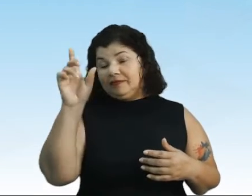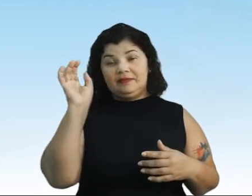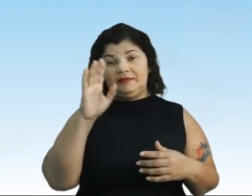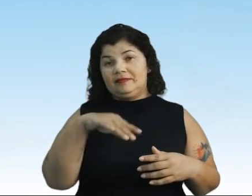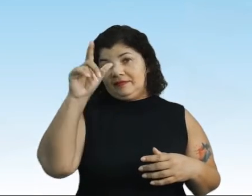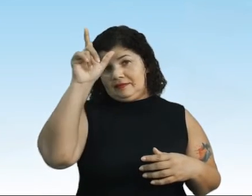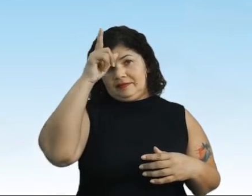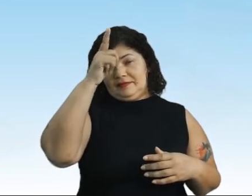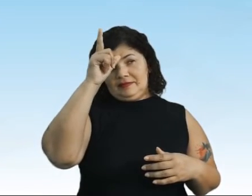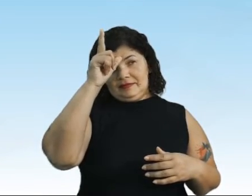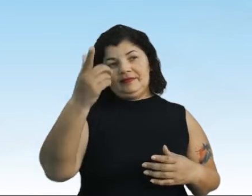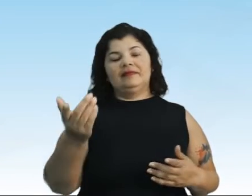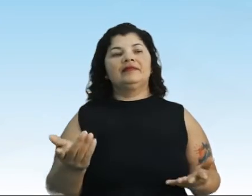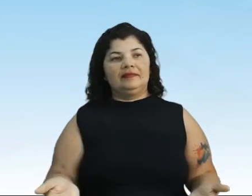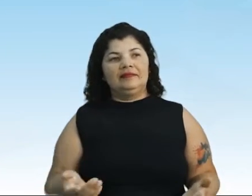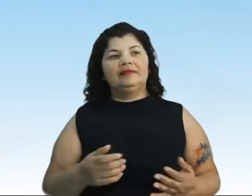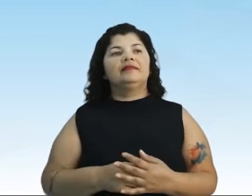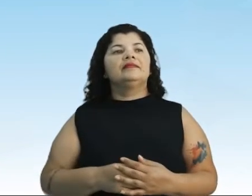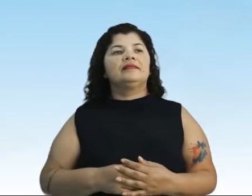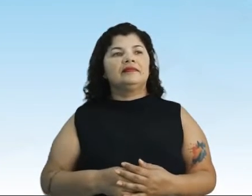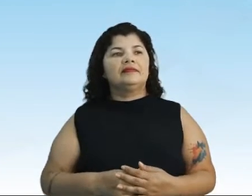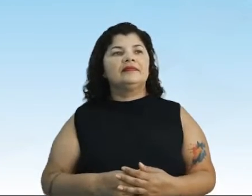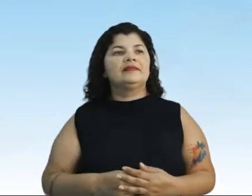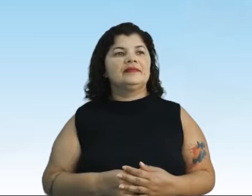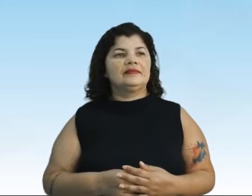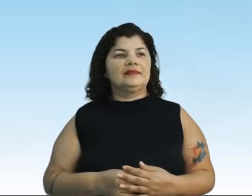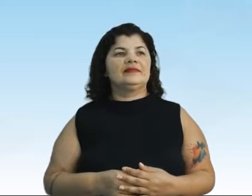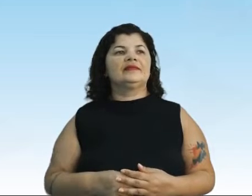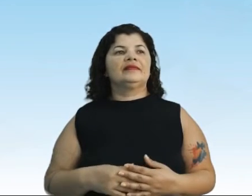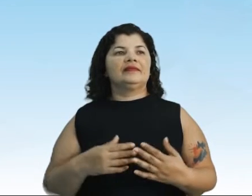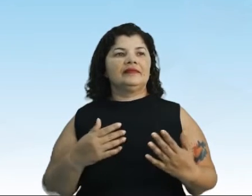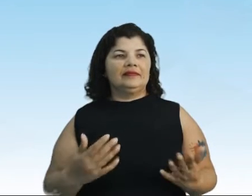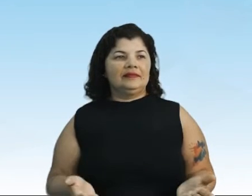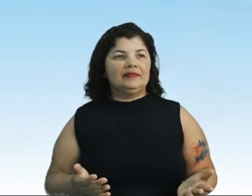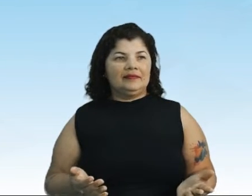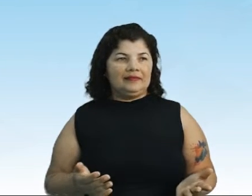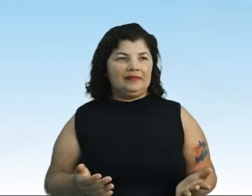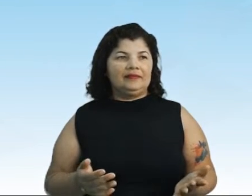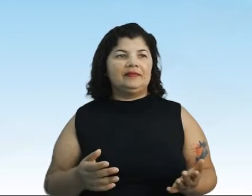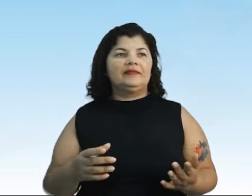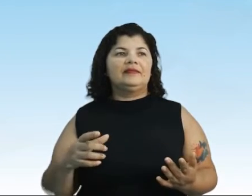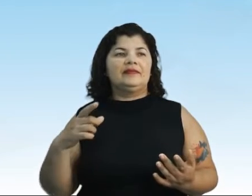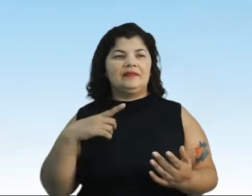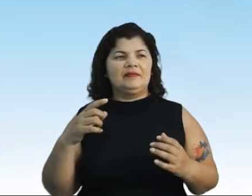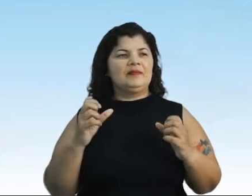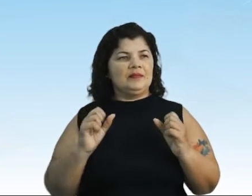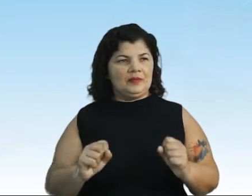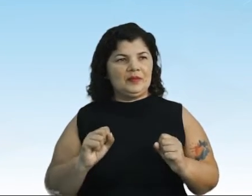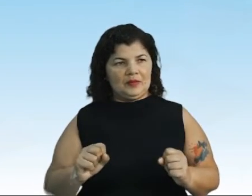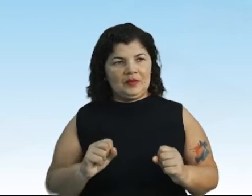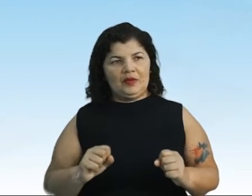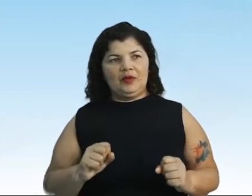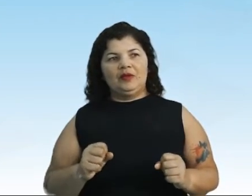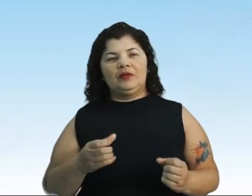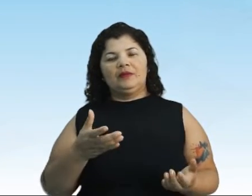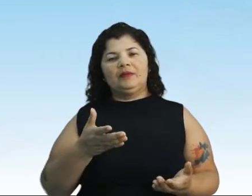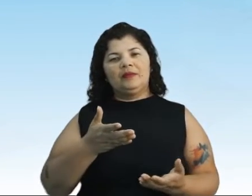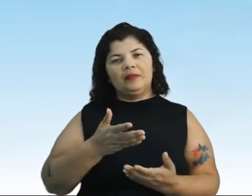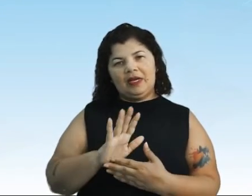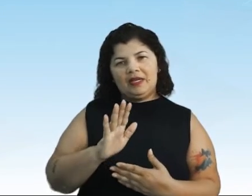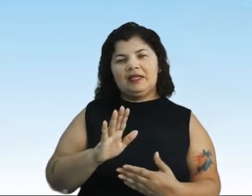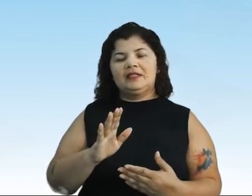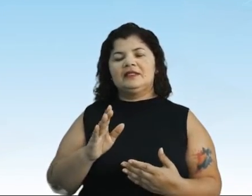que ela se encaixa aí? Number 2, I can pass the exam. Eu posso passar no exame, né? Claro,